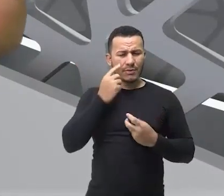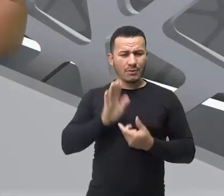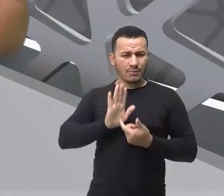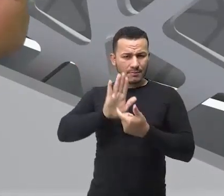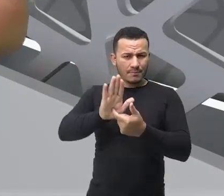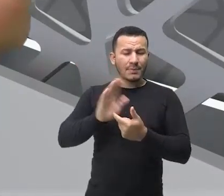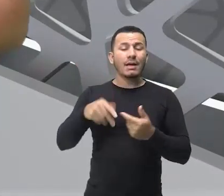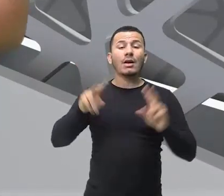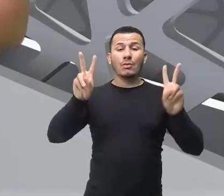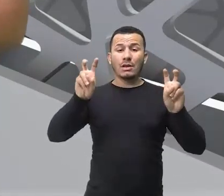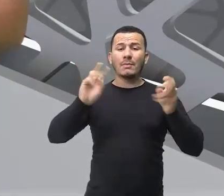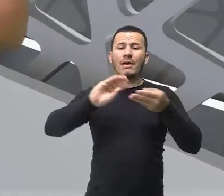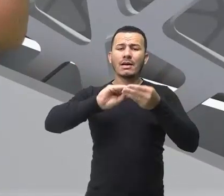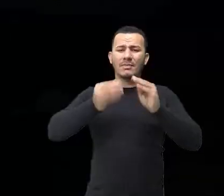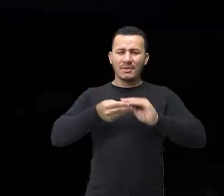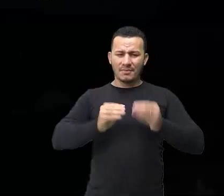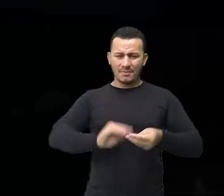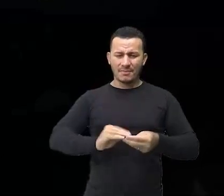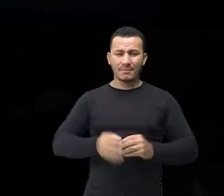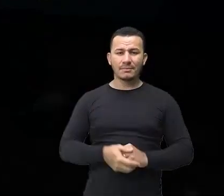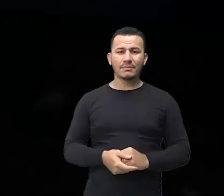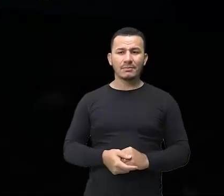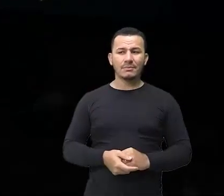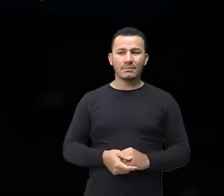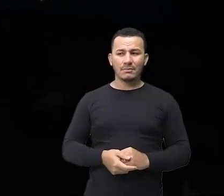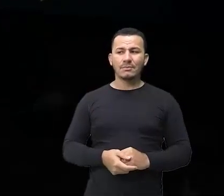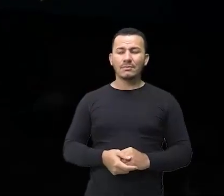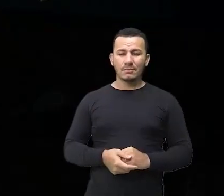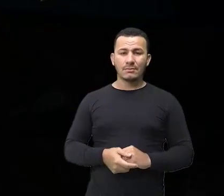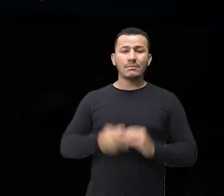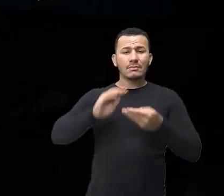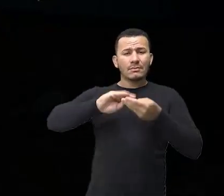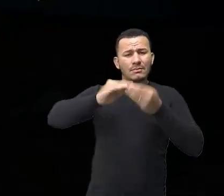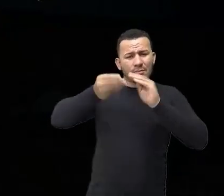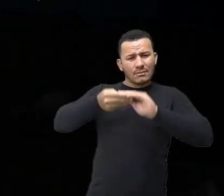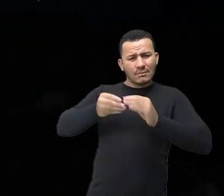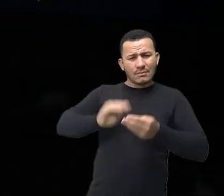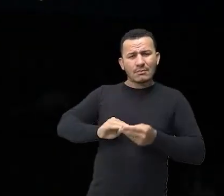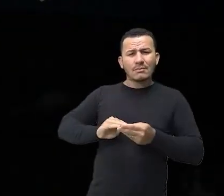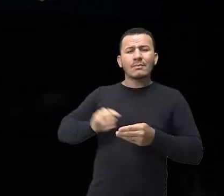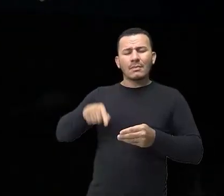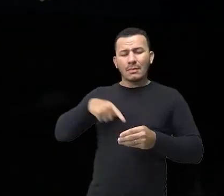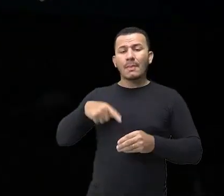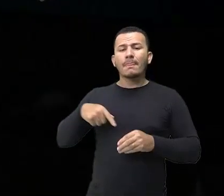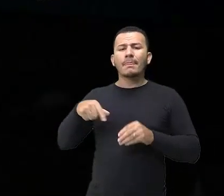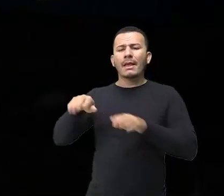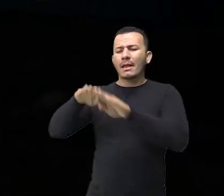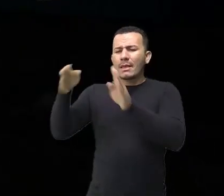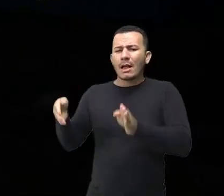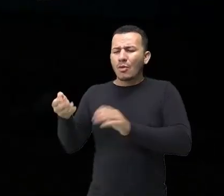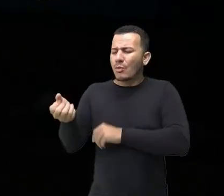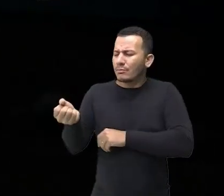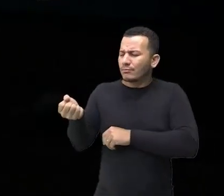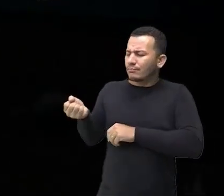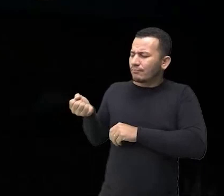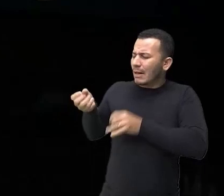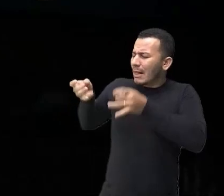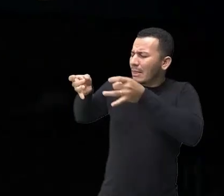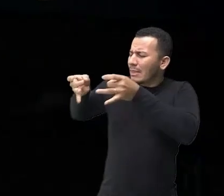poema Quebra-Cabeça. Na gaveta da cômoda, esquecida há décadas no